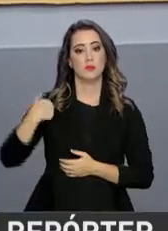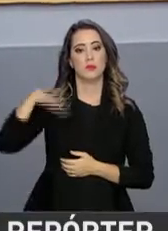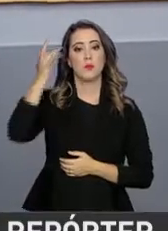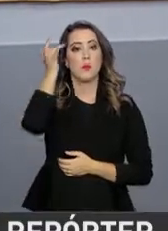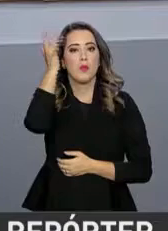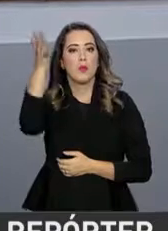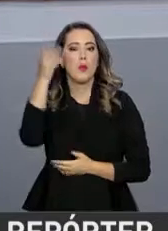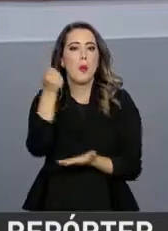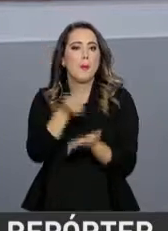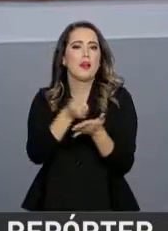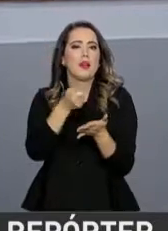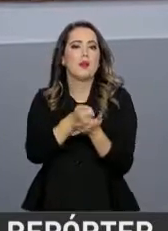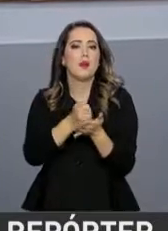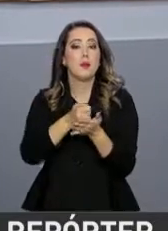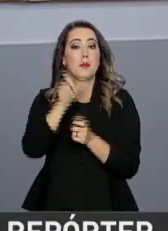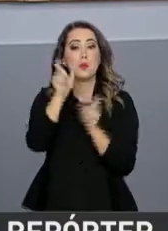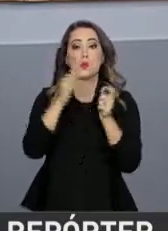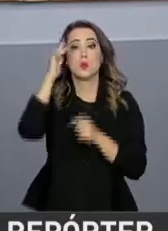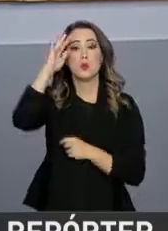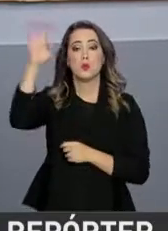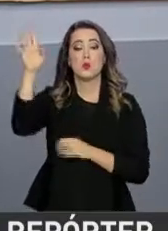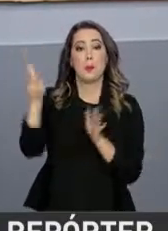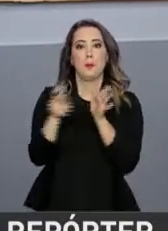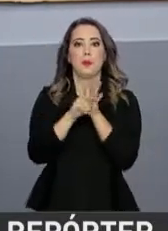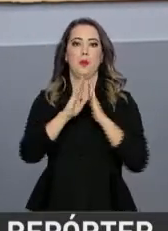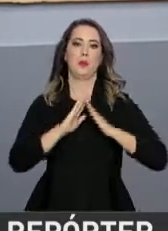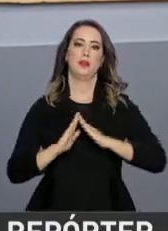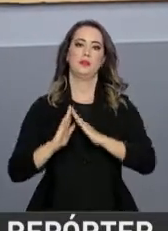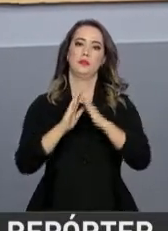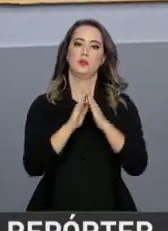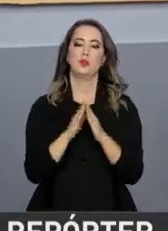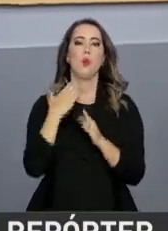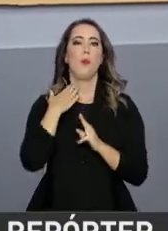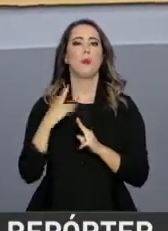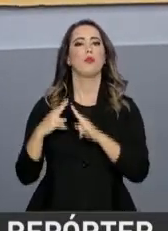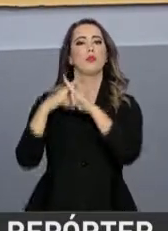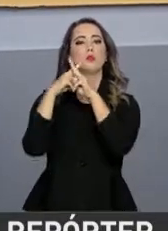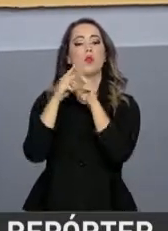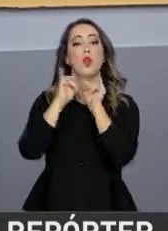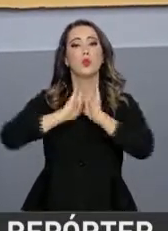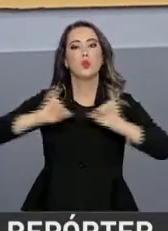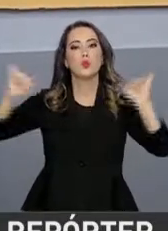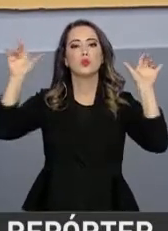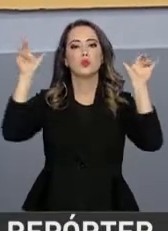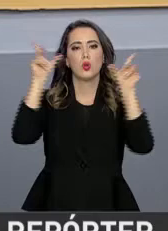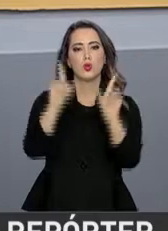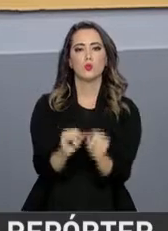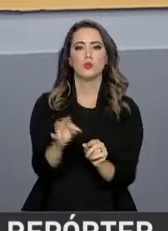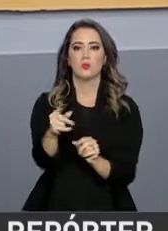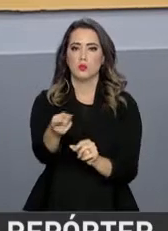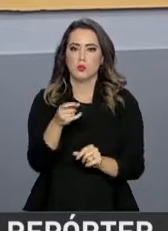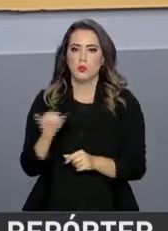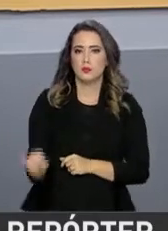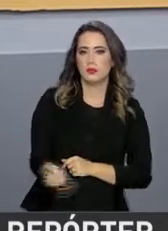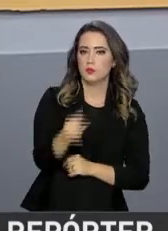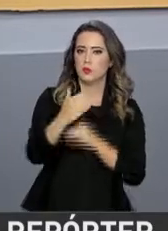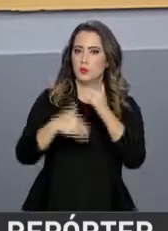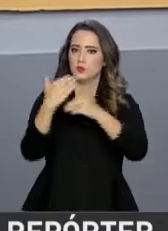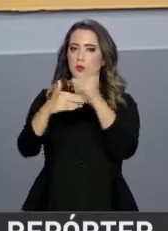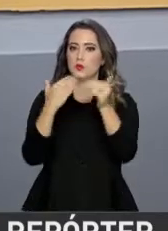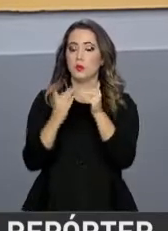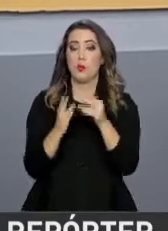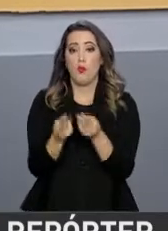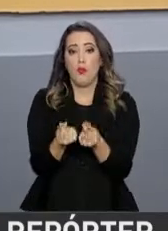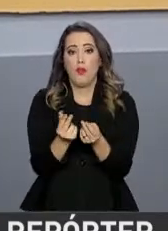facilidade no pagamento para quem sonha com a casa própria a caixa econômica federal anunciou a redução das taxas de juros eo